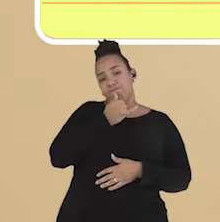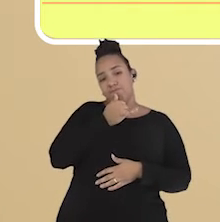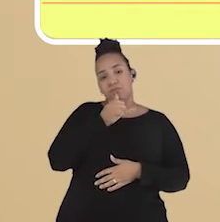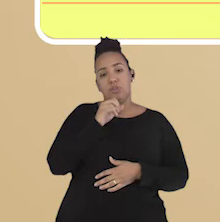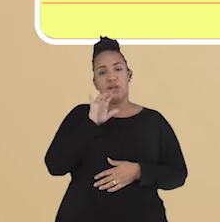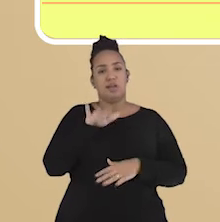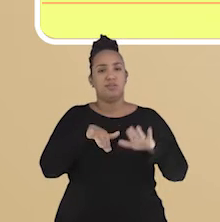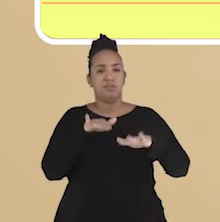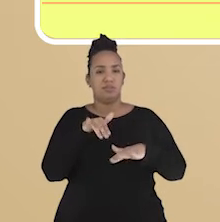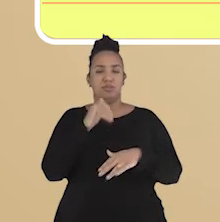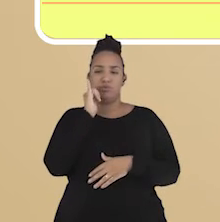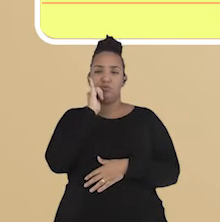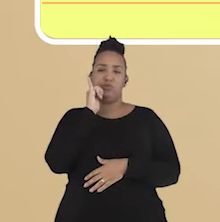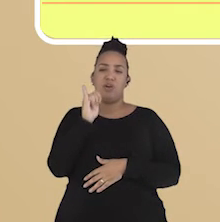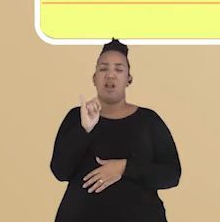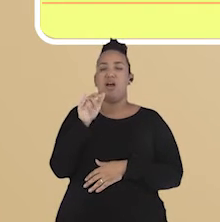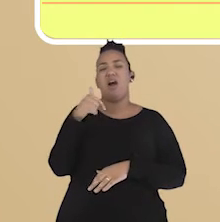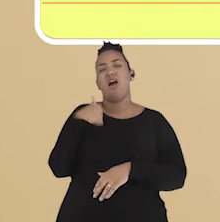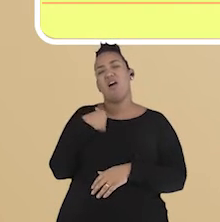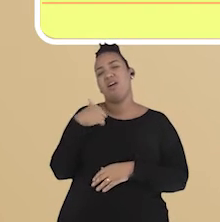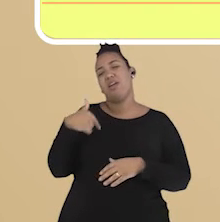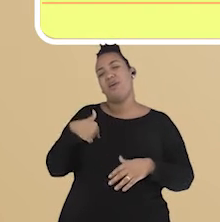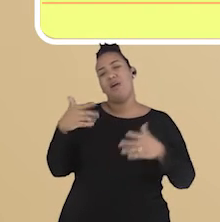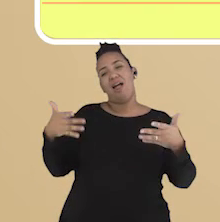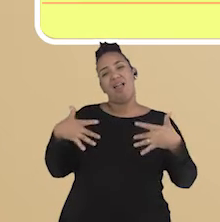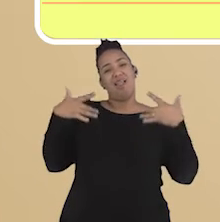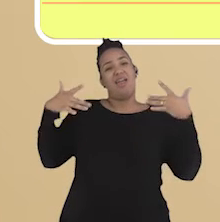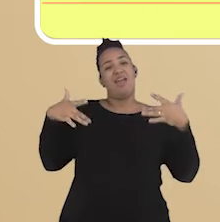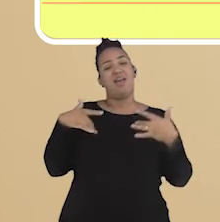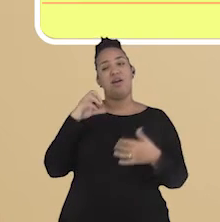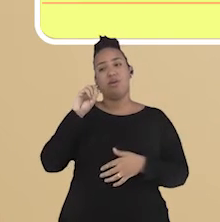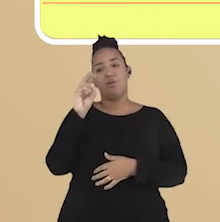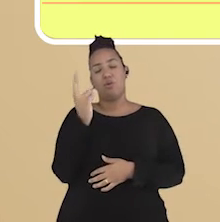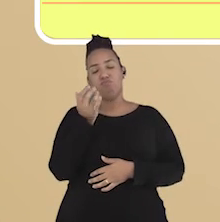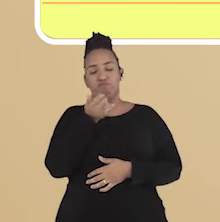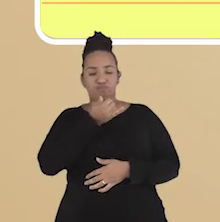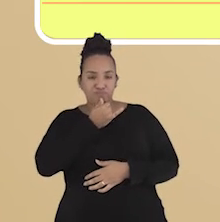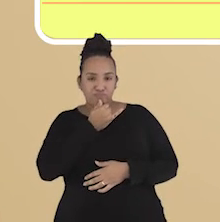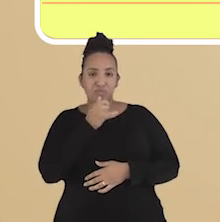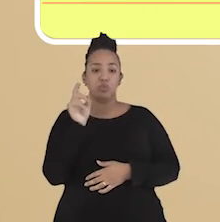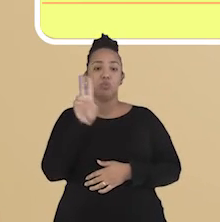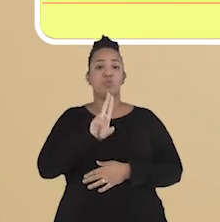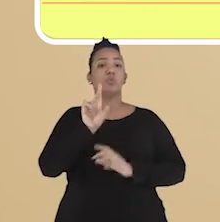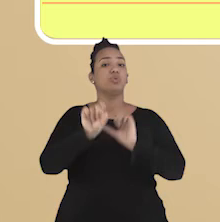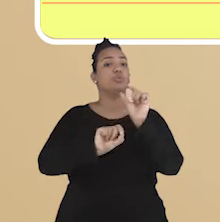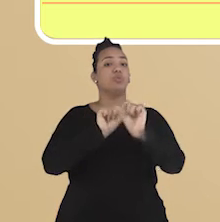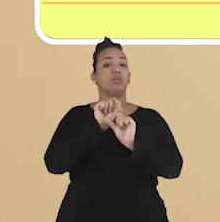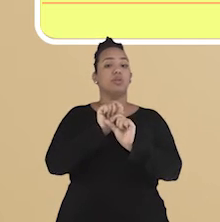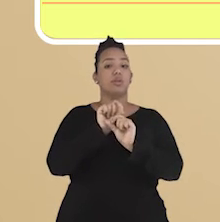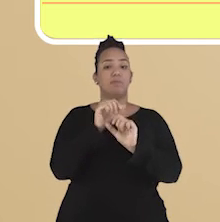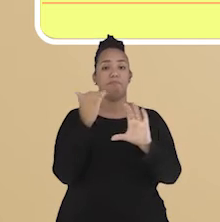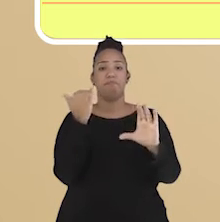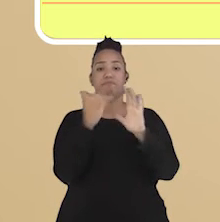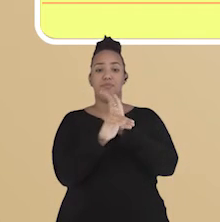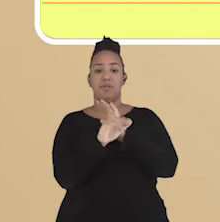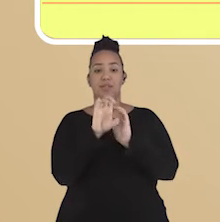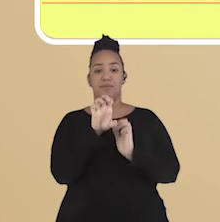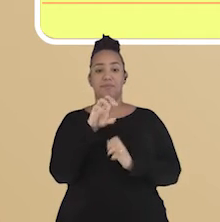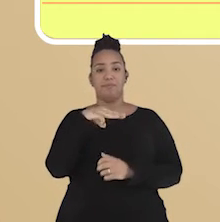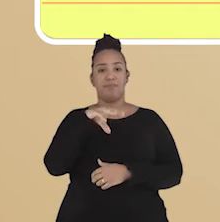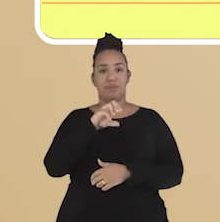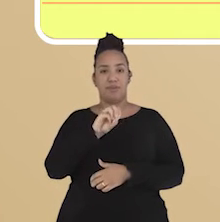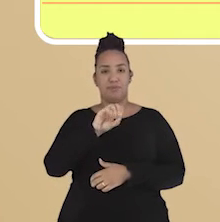empolgado ou desanimado, por exemplo, ao invés de falar com um colega ou um familiar assim, nossa, estou muito empolgado, uai, que desânimo, a gente faz o